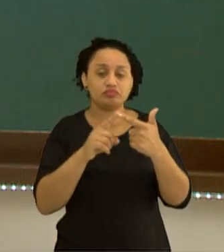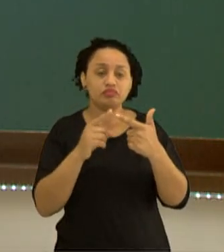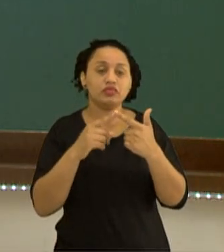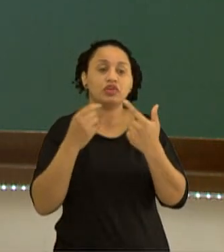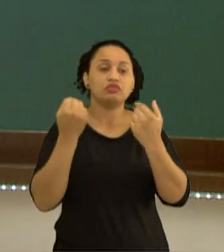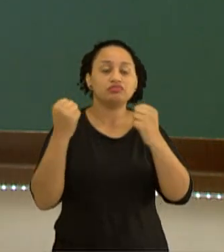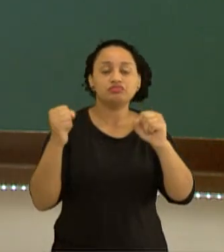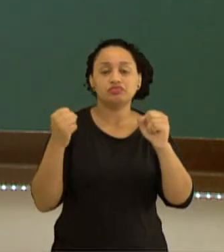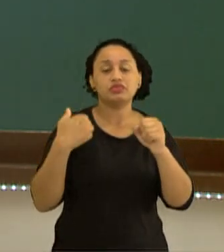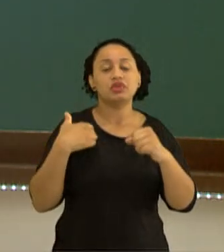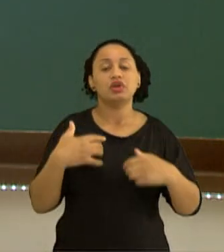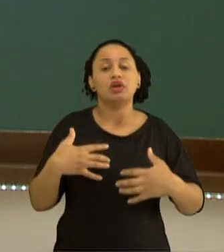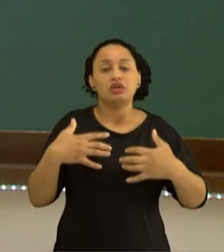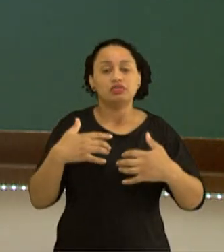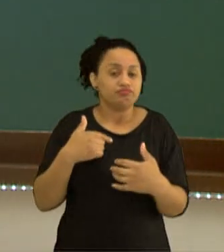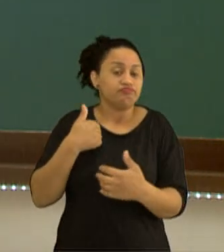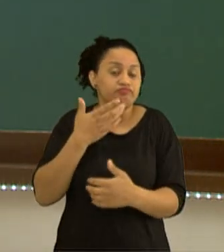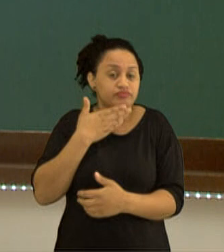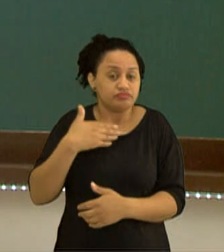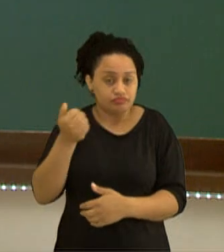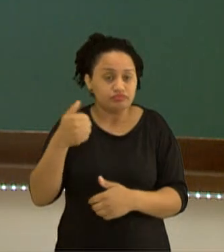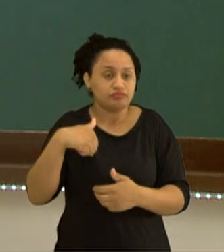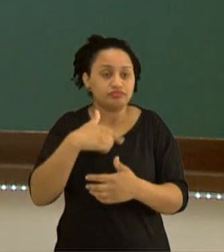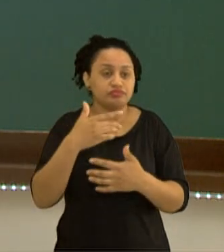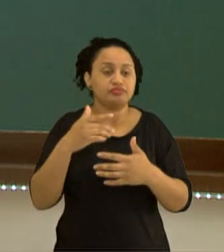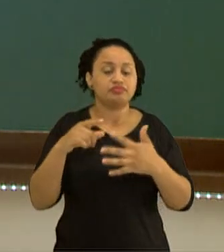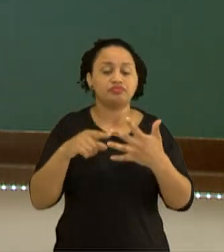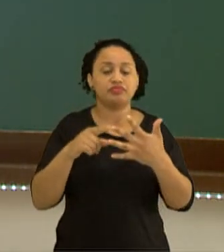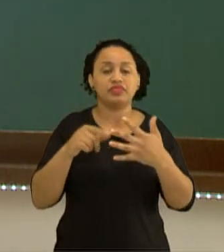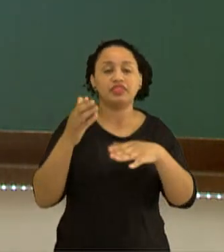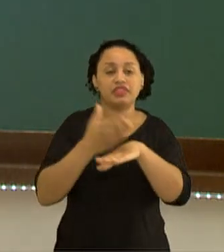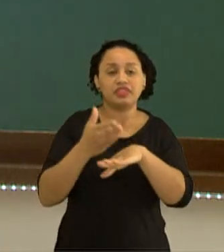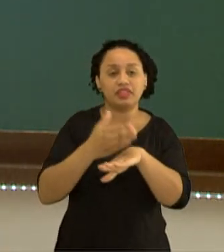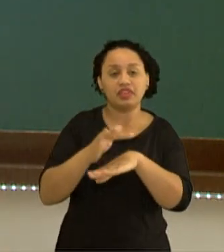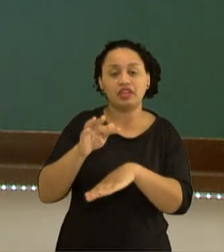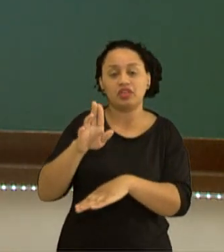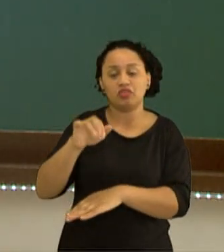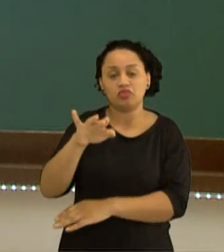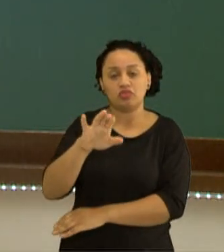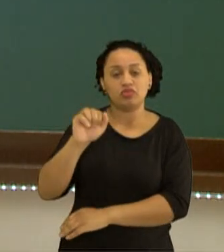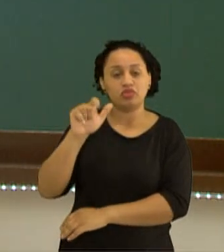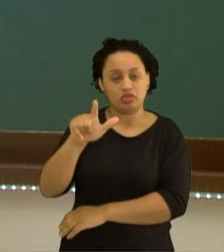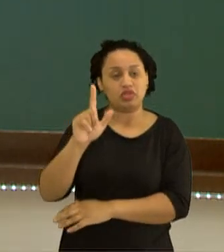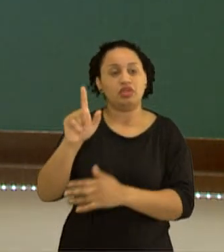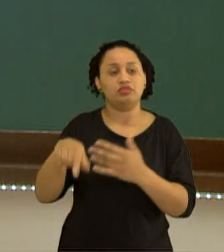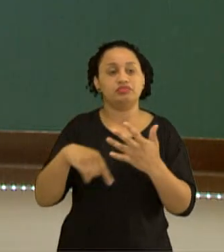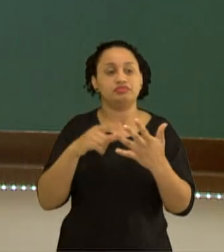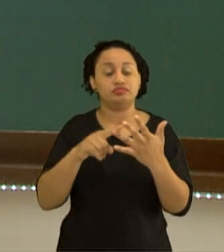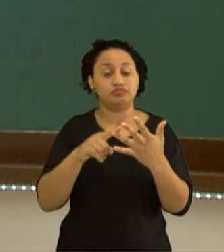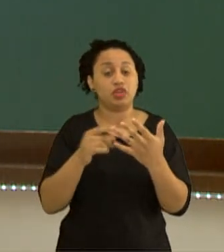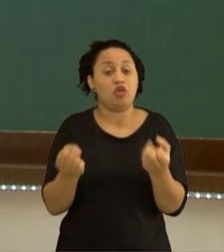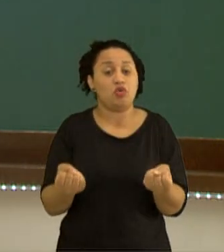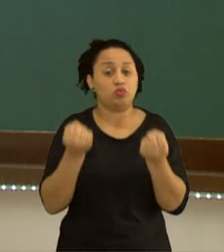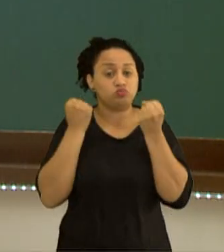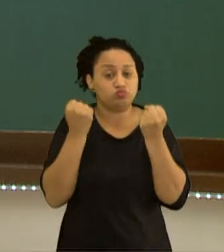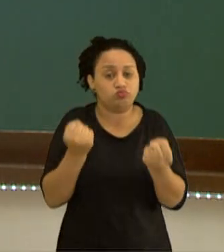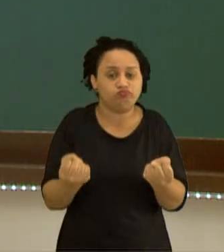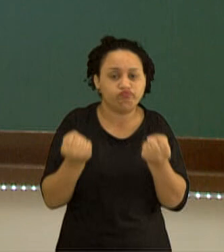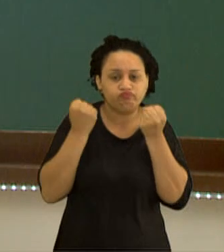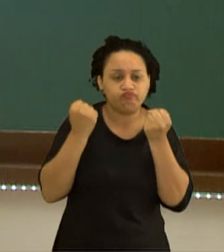Ginásticas aeróbicas, treino funcional, como podemos ver aqui na imagem, treino de